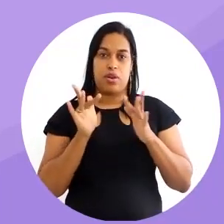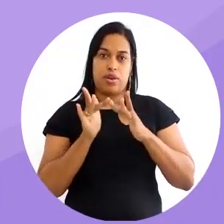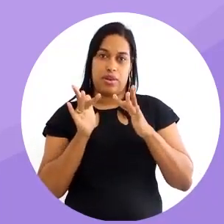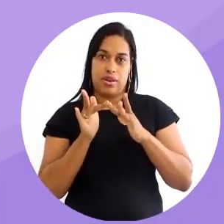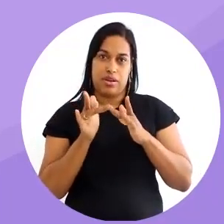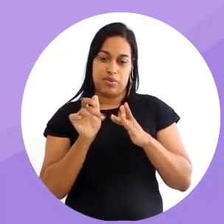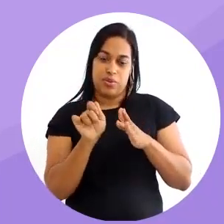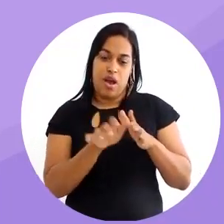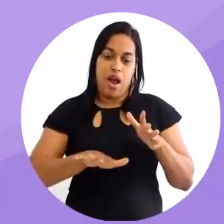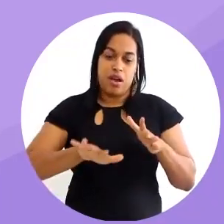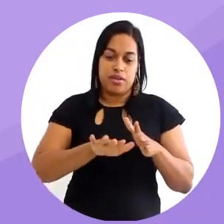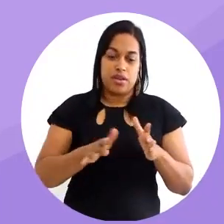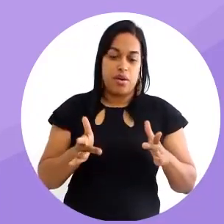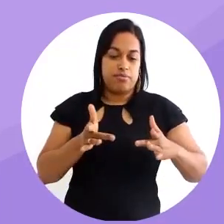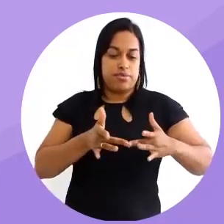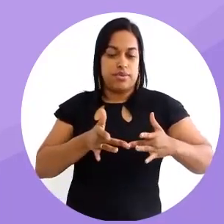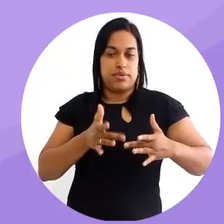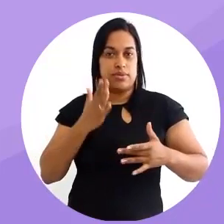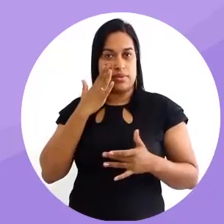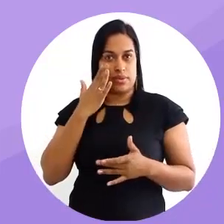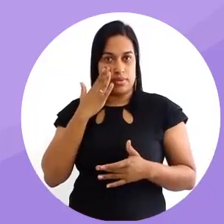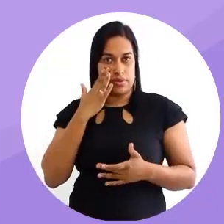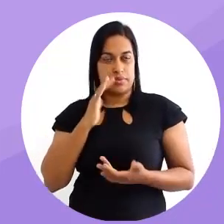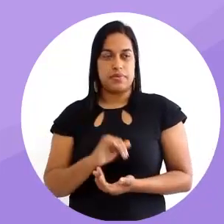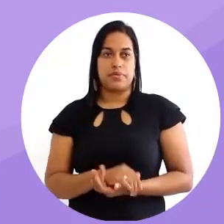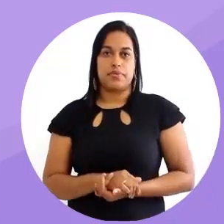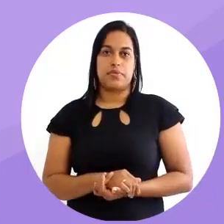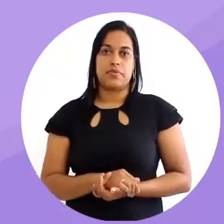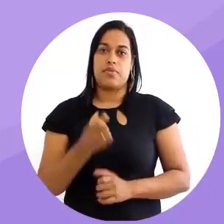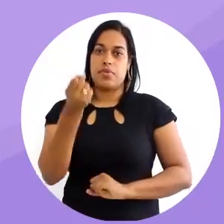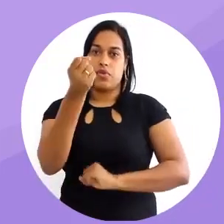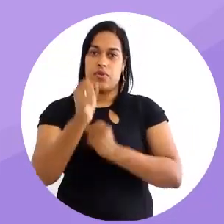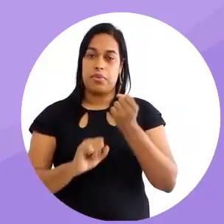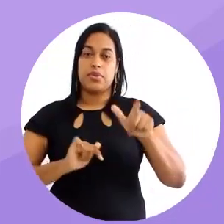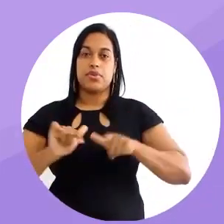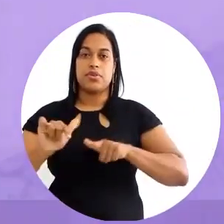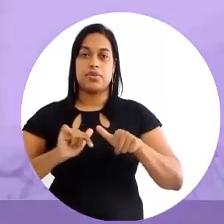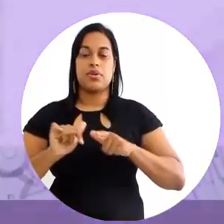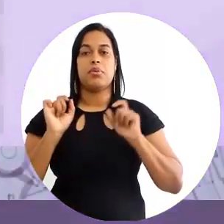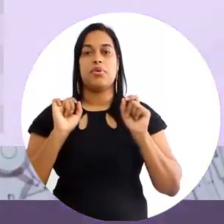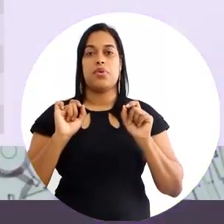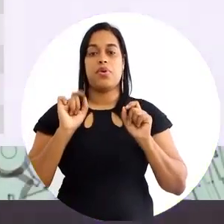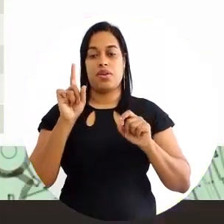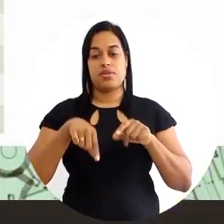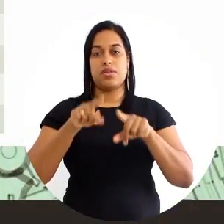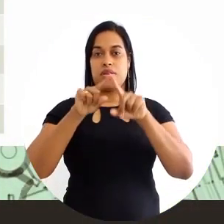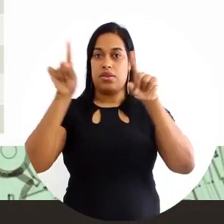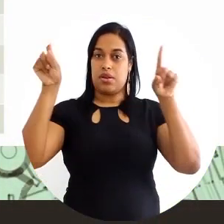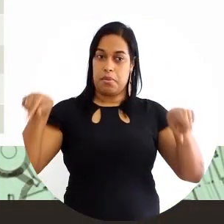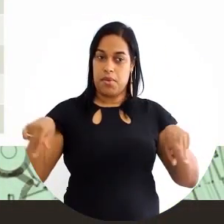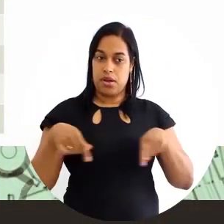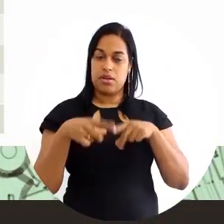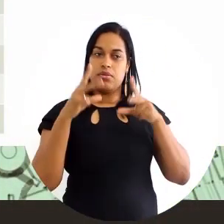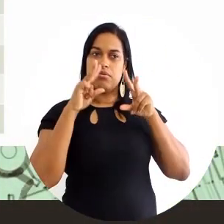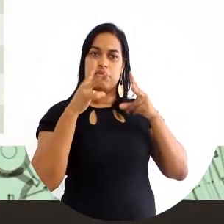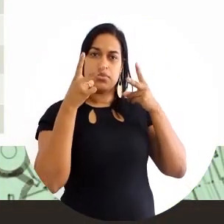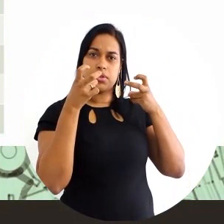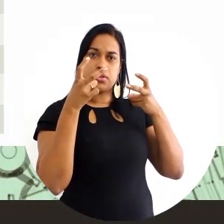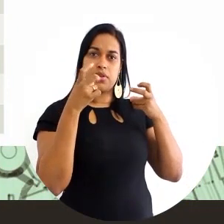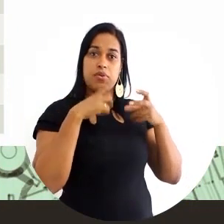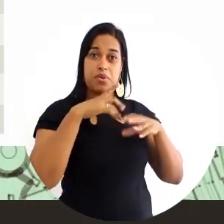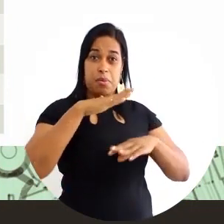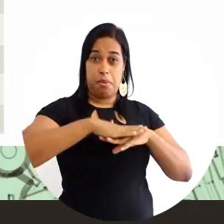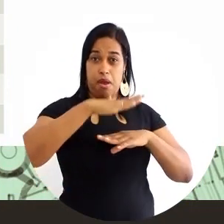área de contato entre as placas. E aí, os fabricantes trabalham com essa tabela. Observe